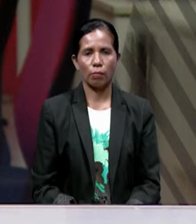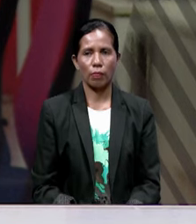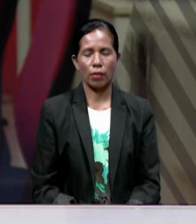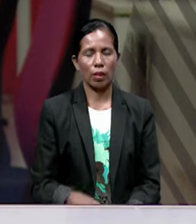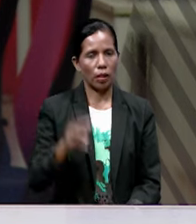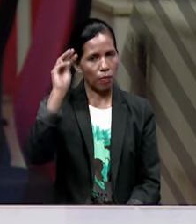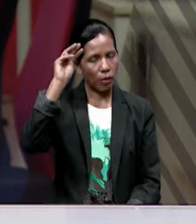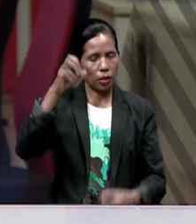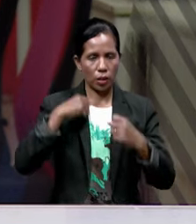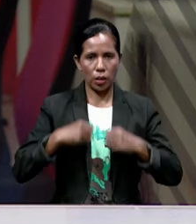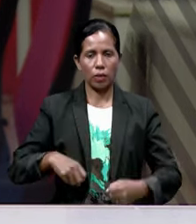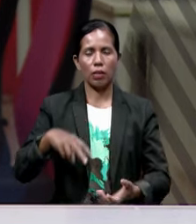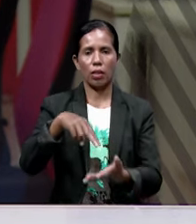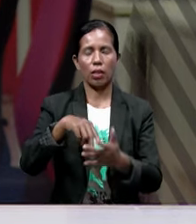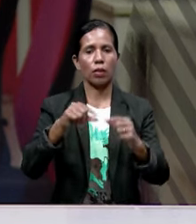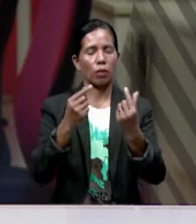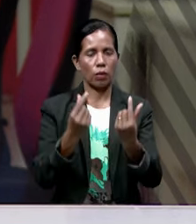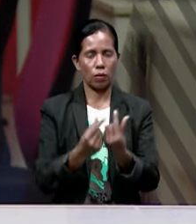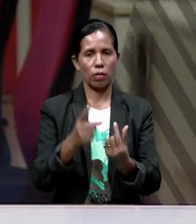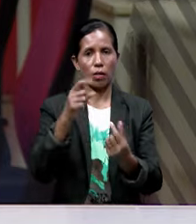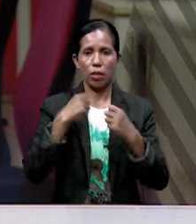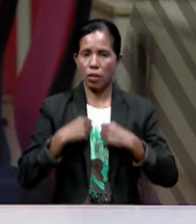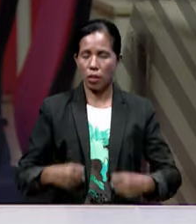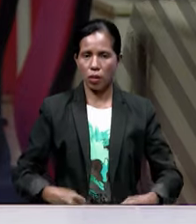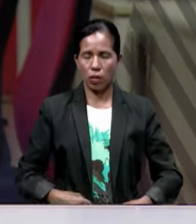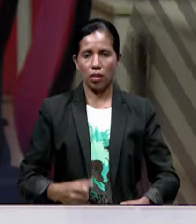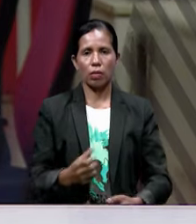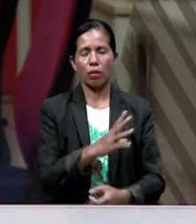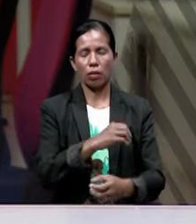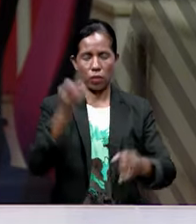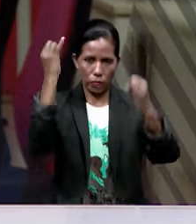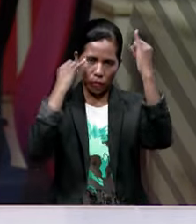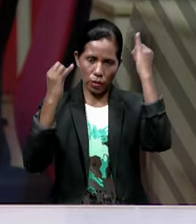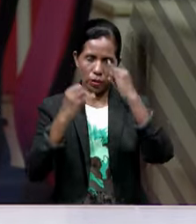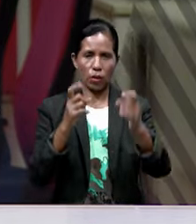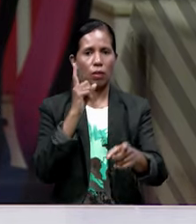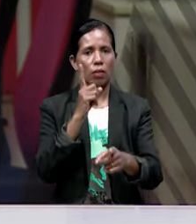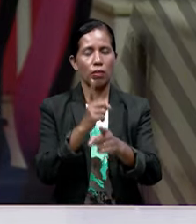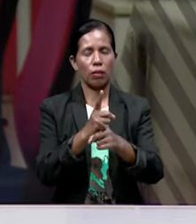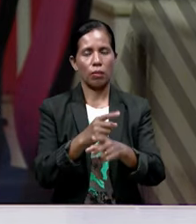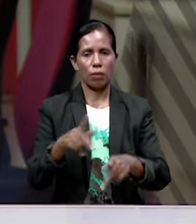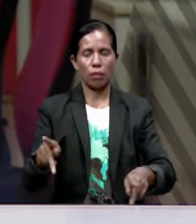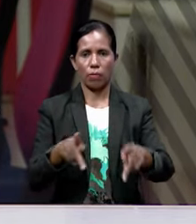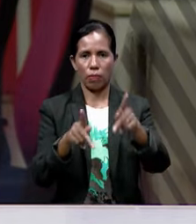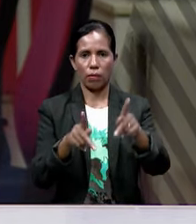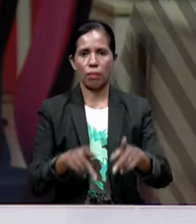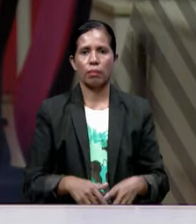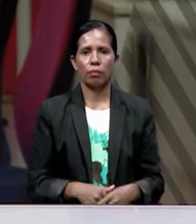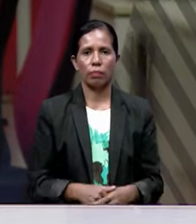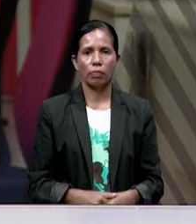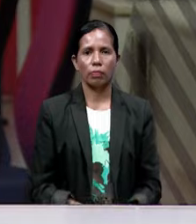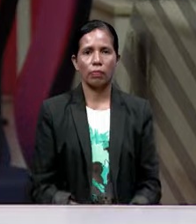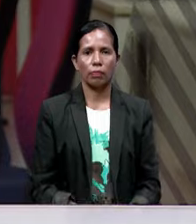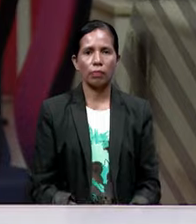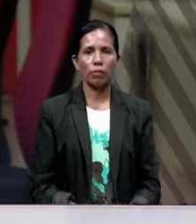Ministra Saúde estabelece equipa integrada Saúde, onde atualiza informação no loj ba público.